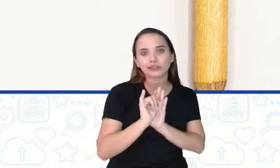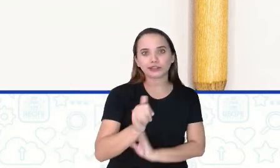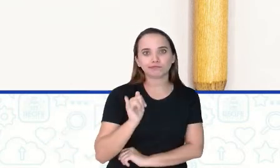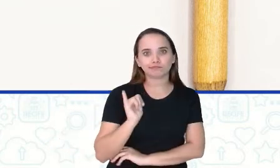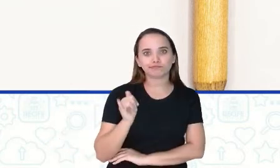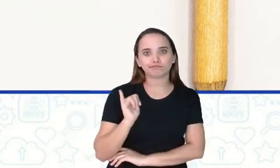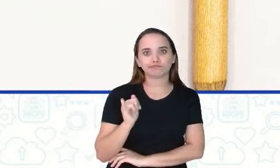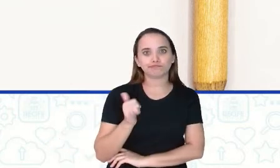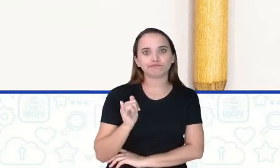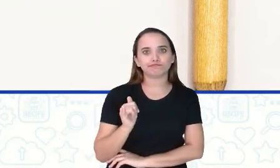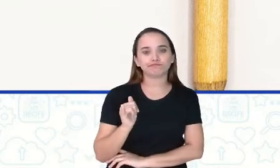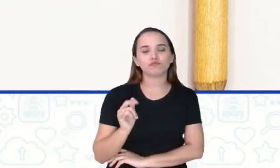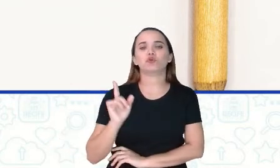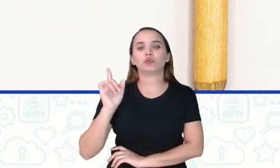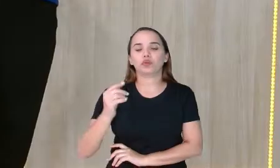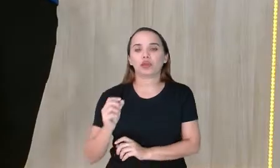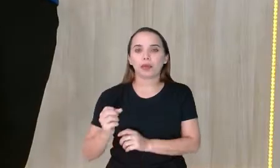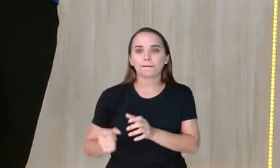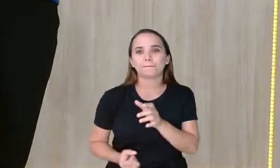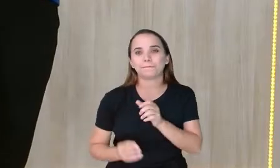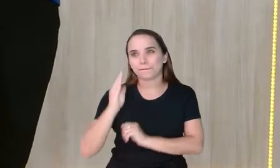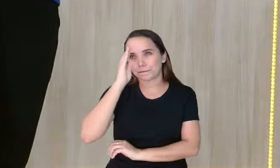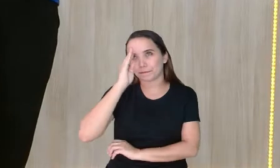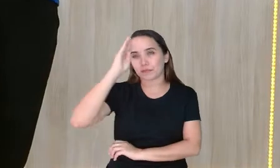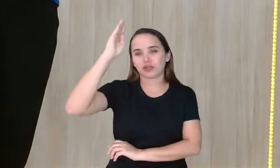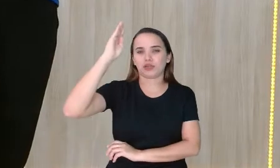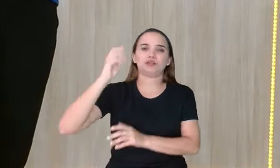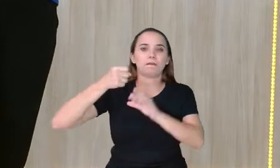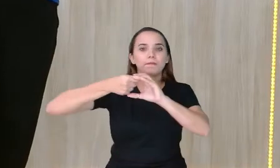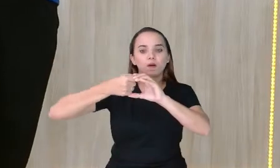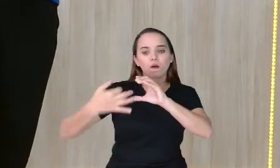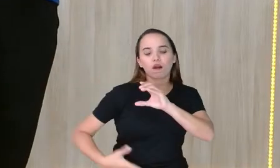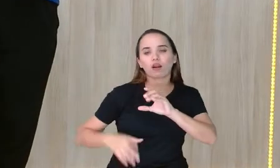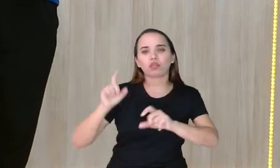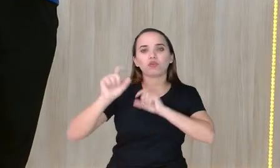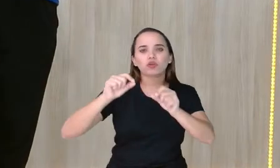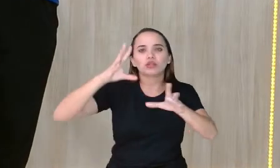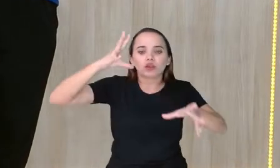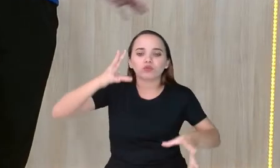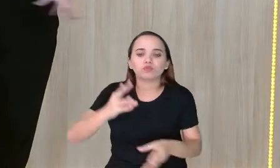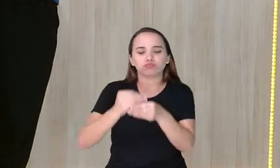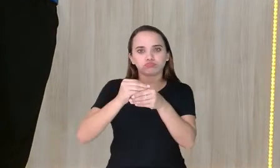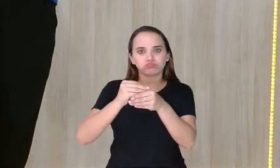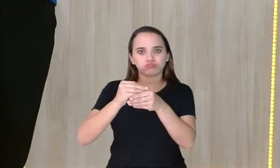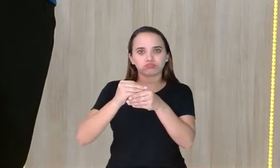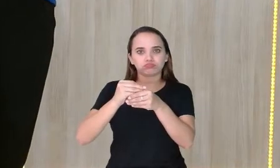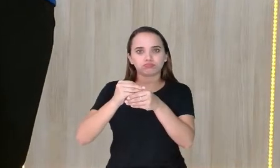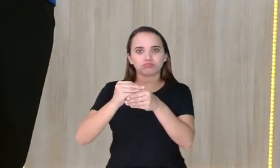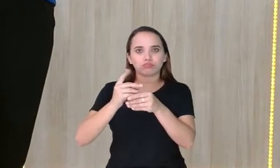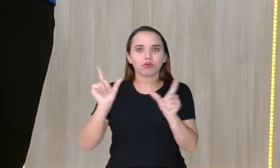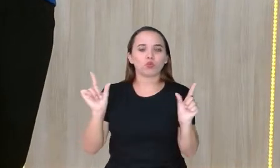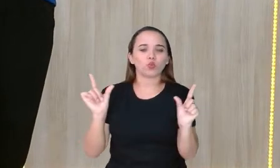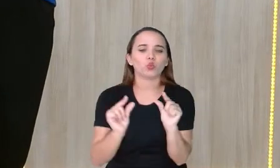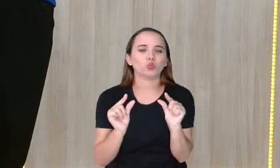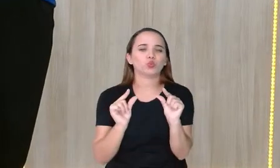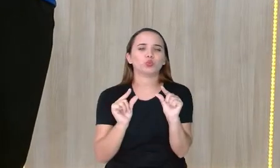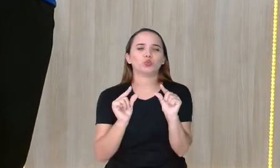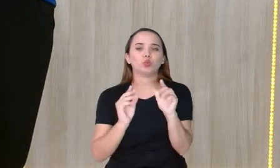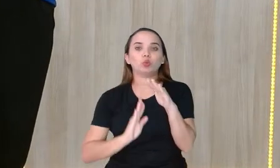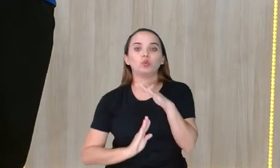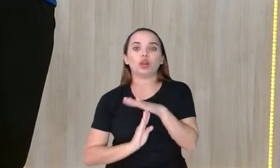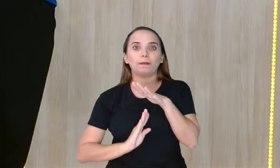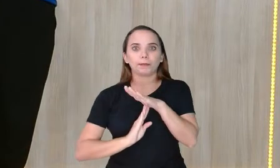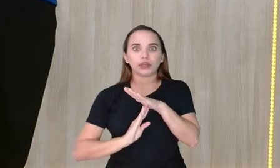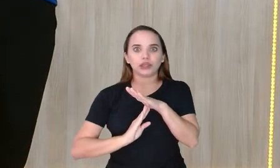cuja uma das principais características é justamente ser sintético, ser resumido, ser